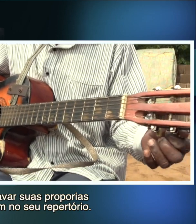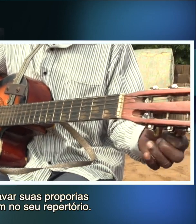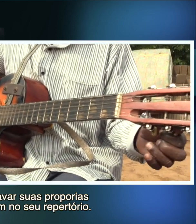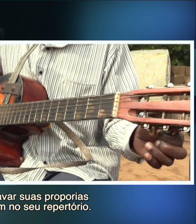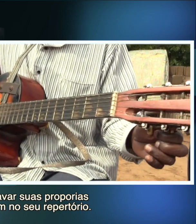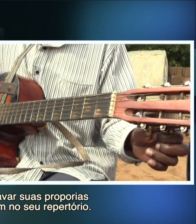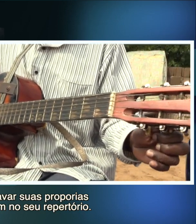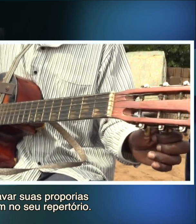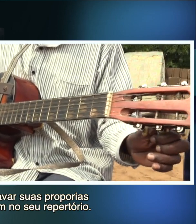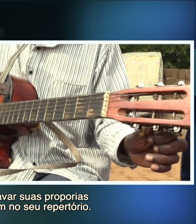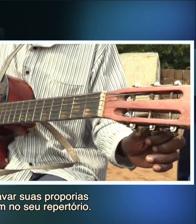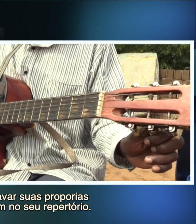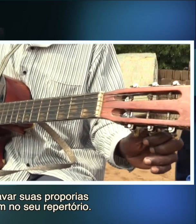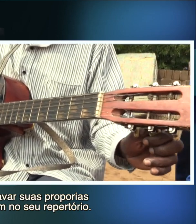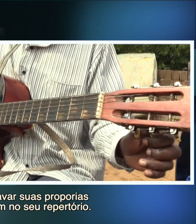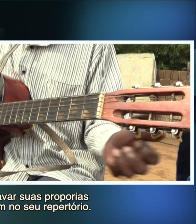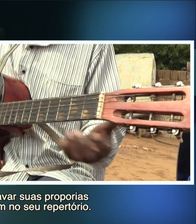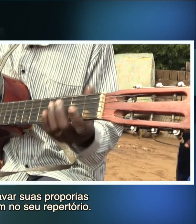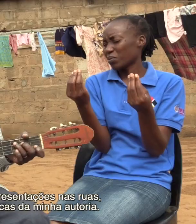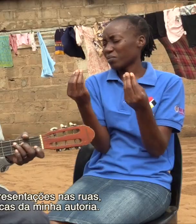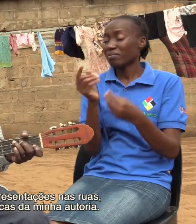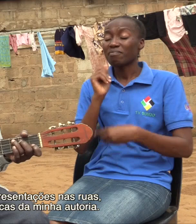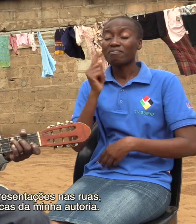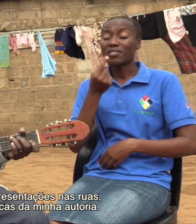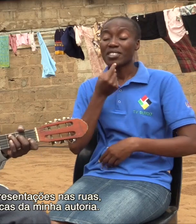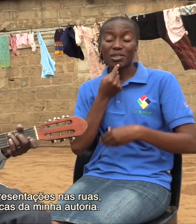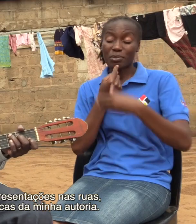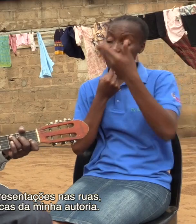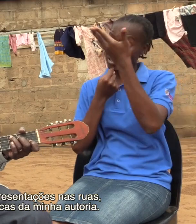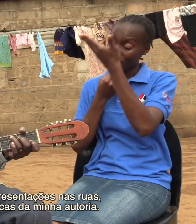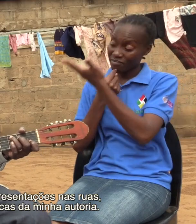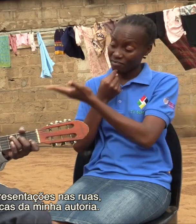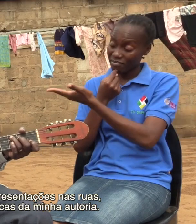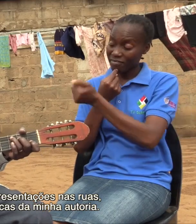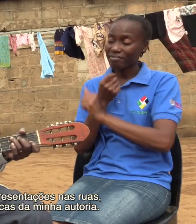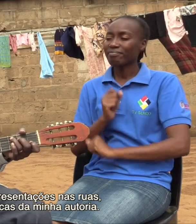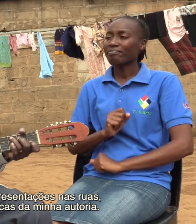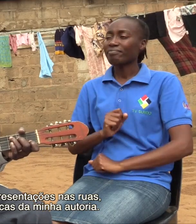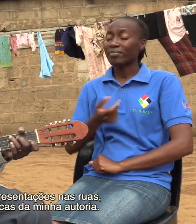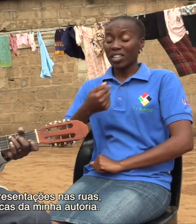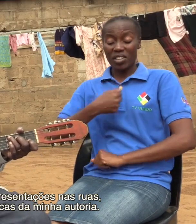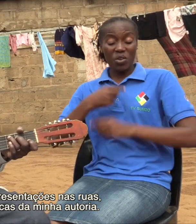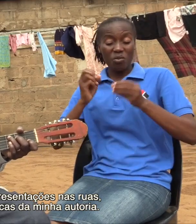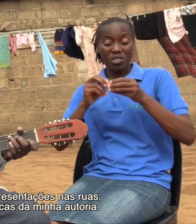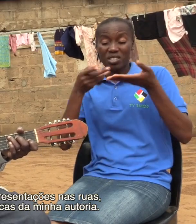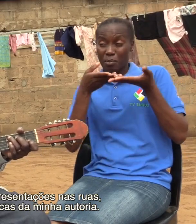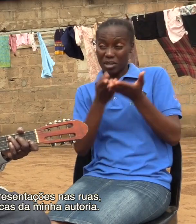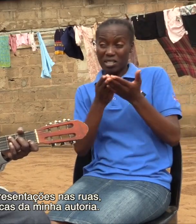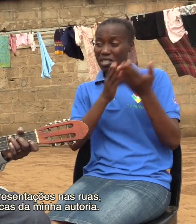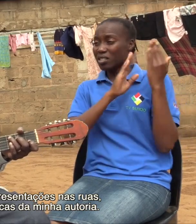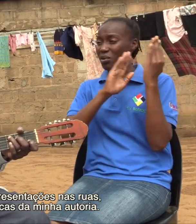gravar suas próprias composições, que as tem no seu Na que eu faço apresentações nas ruas,